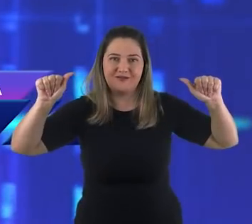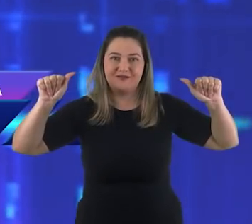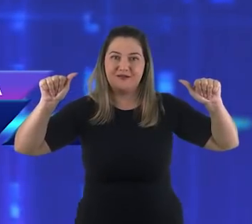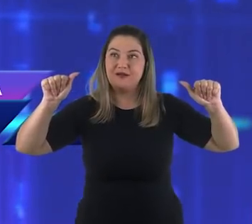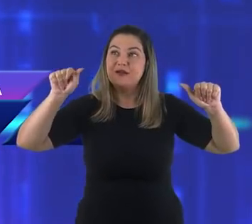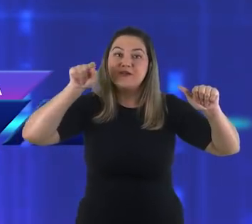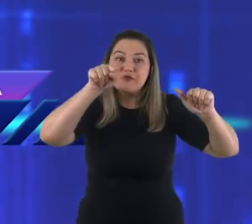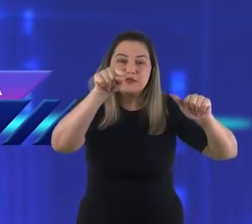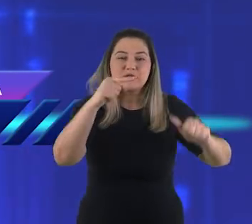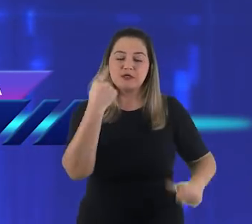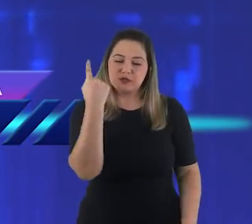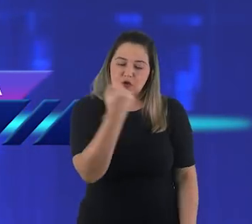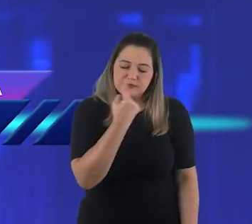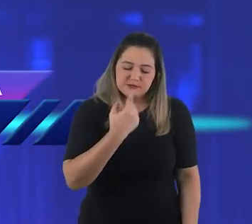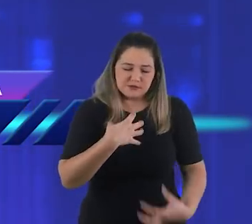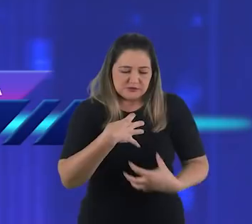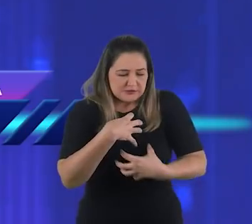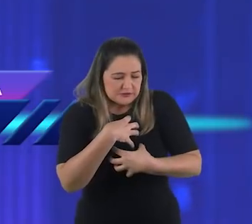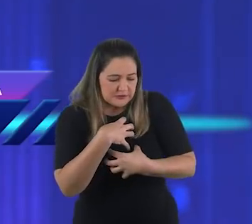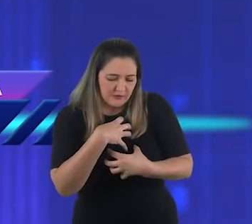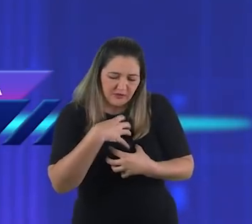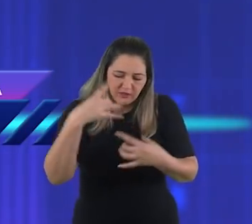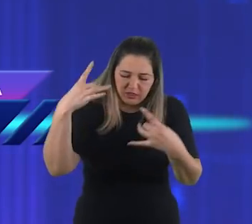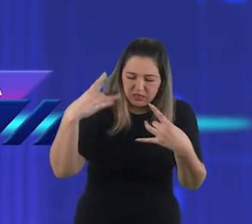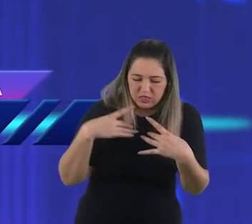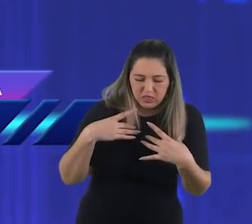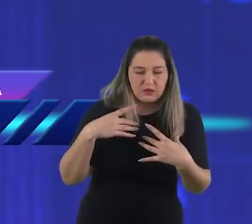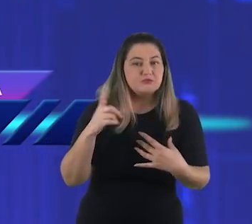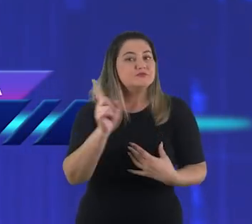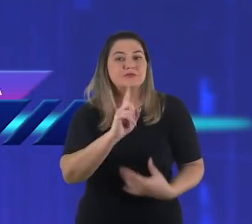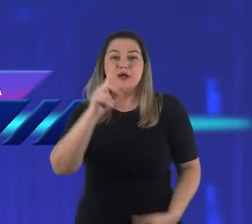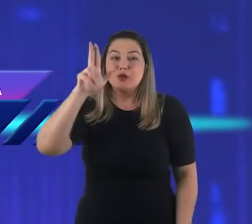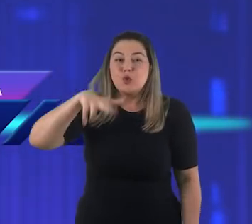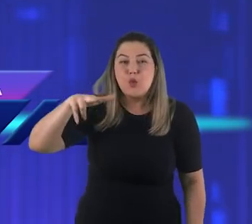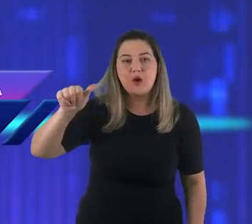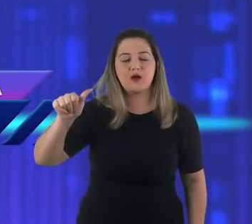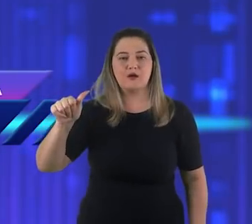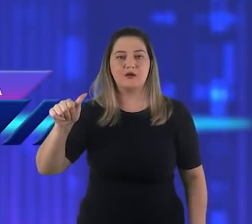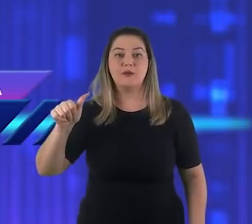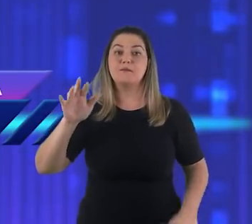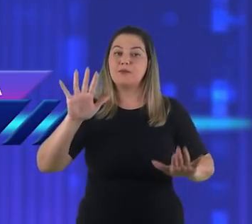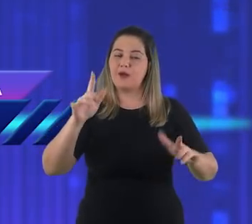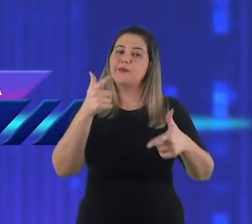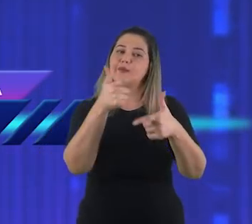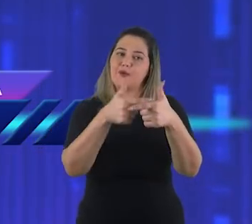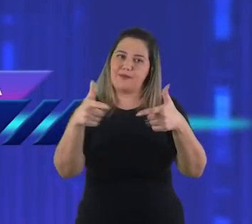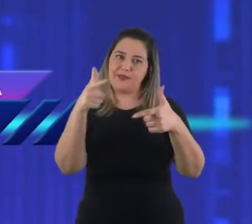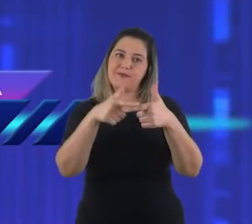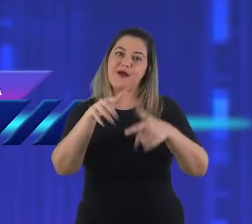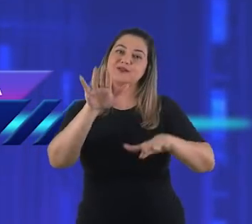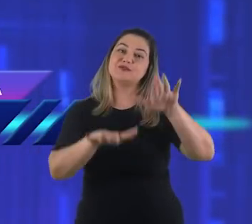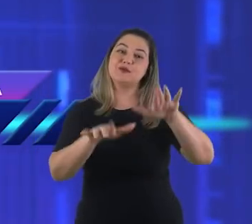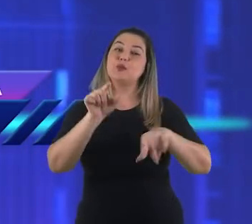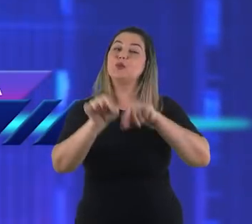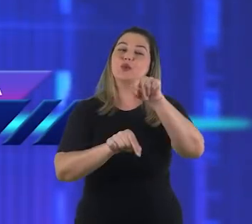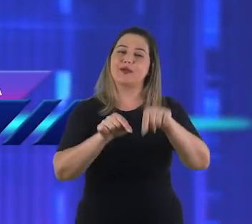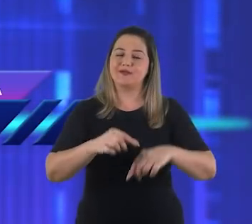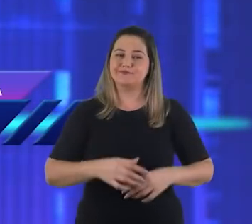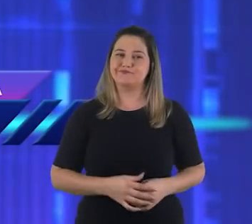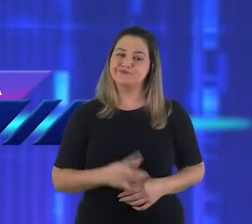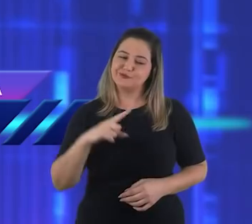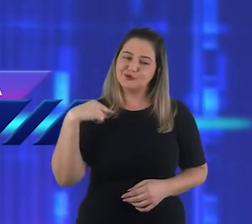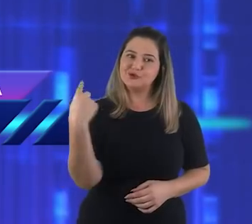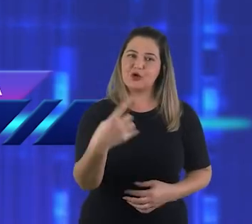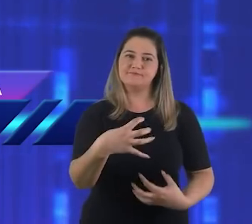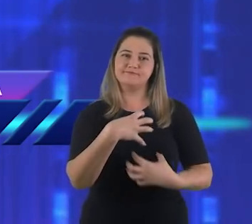Deus permitirá que você esteja sozinho. Agora, o grande problema é que muitas vezes o ser humano